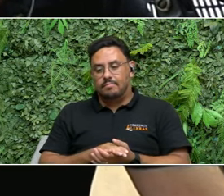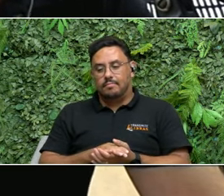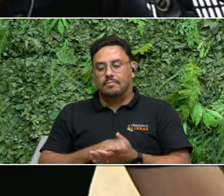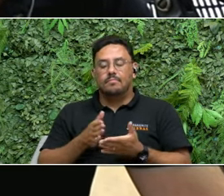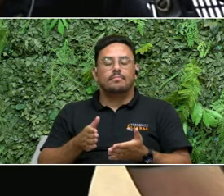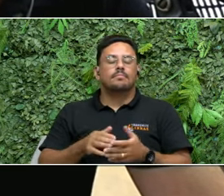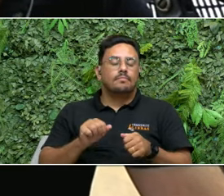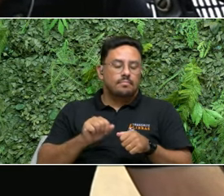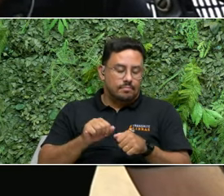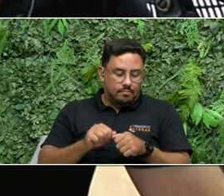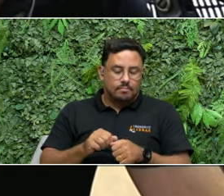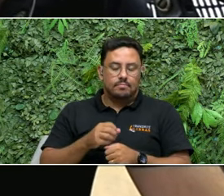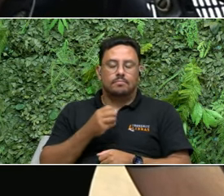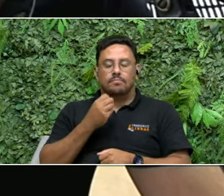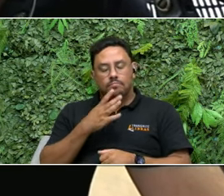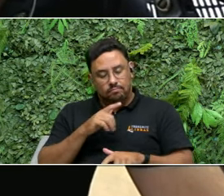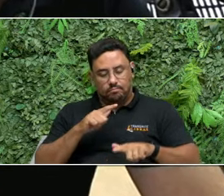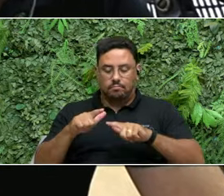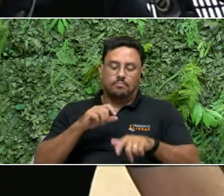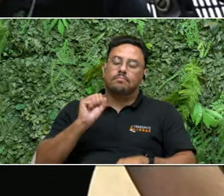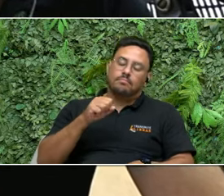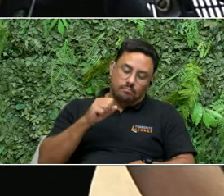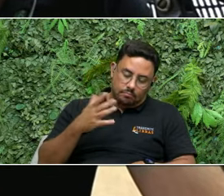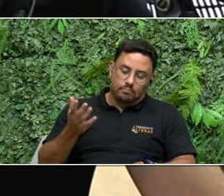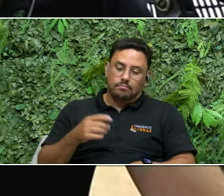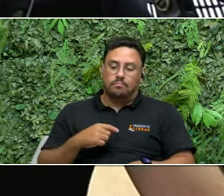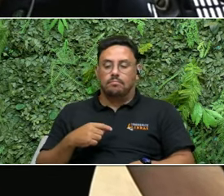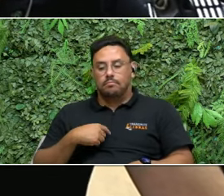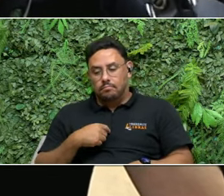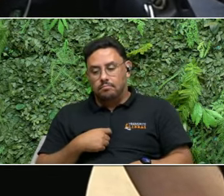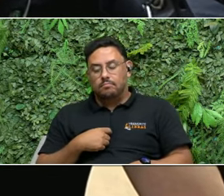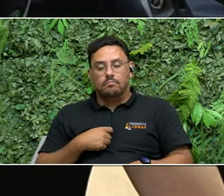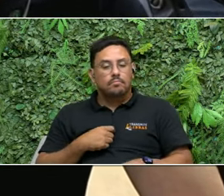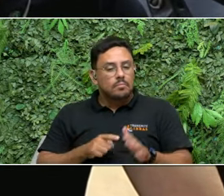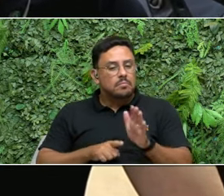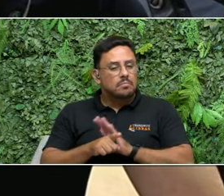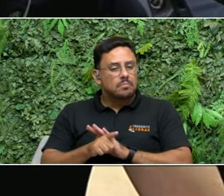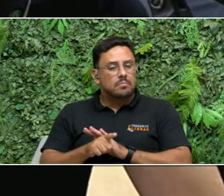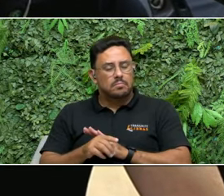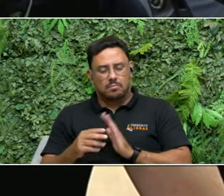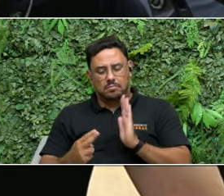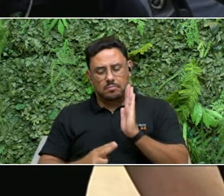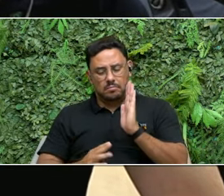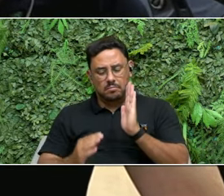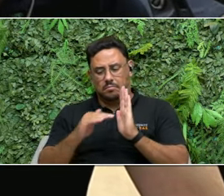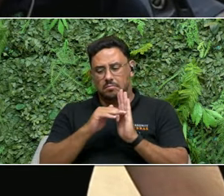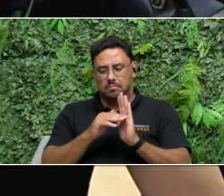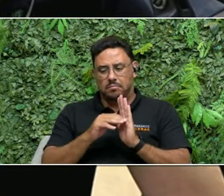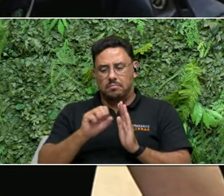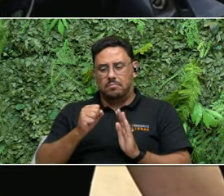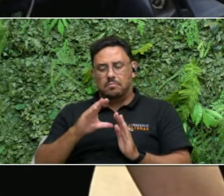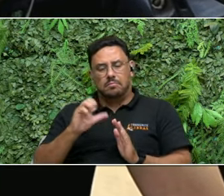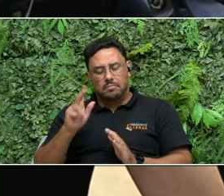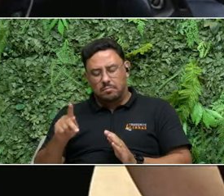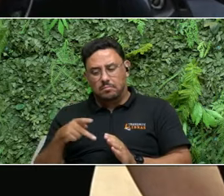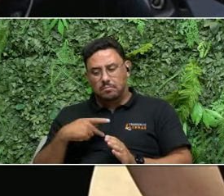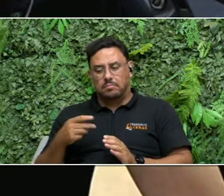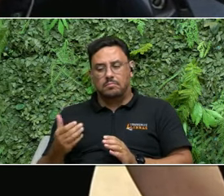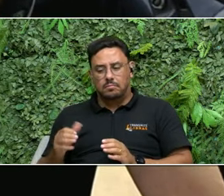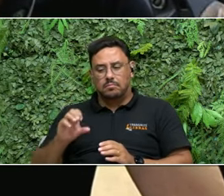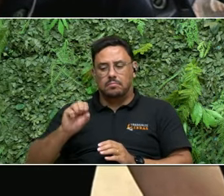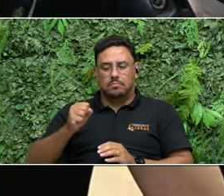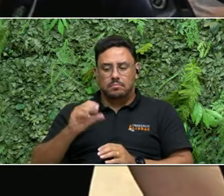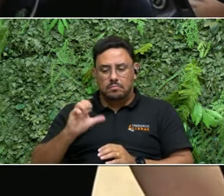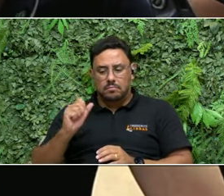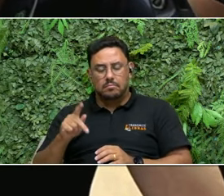assim ele fez um bom papel eh e eu questionei a escalação dele entre ele e escapa eu fosse eu colocaria o